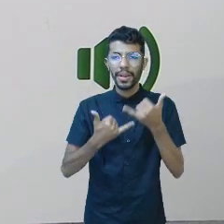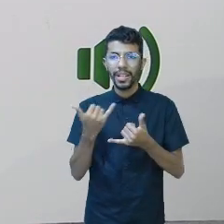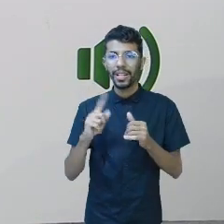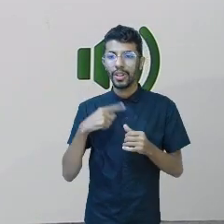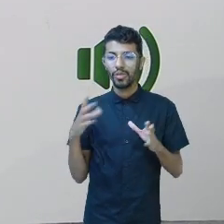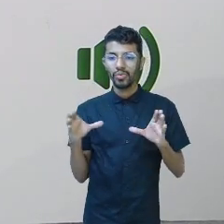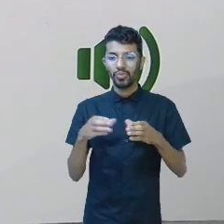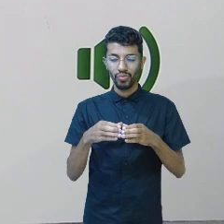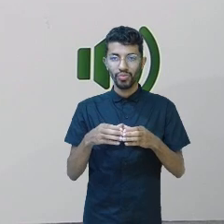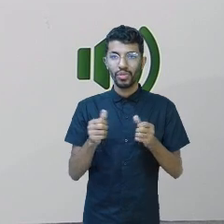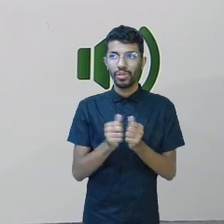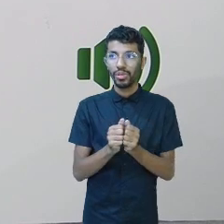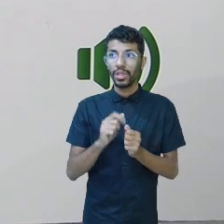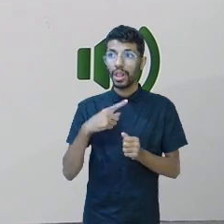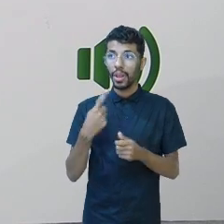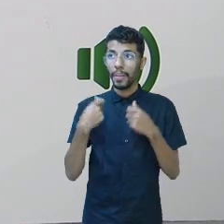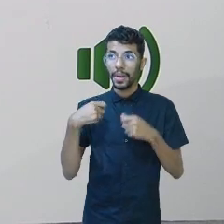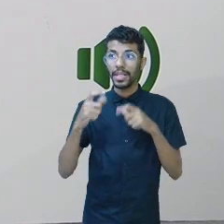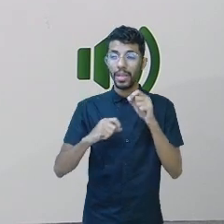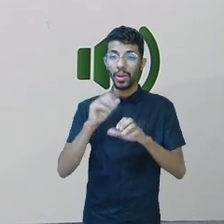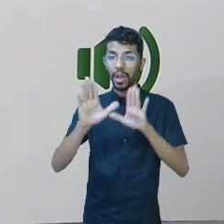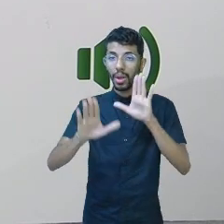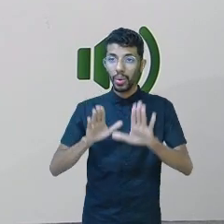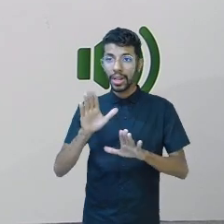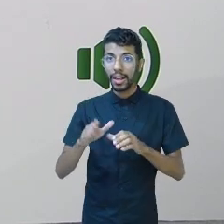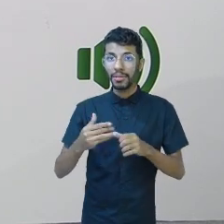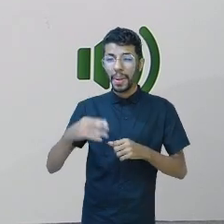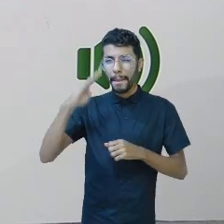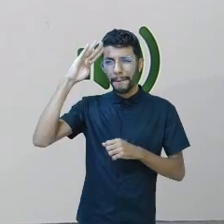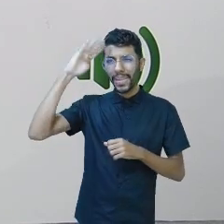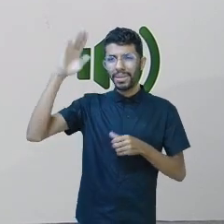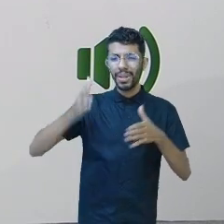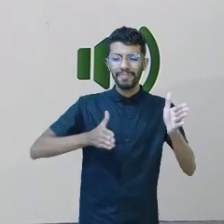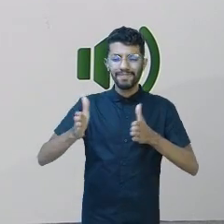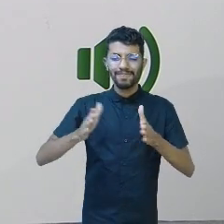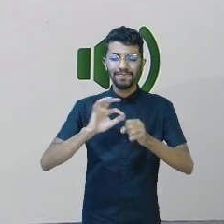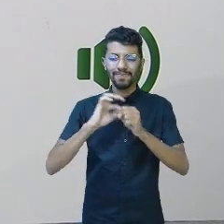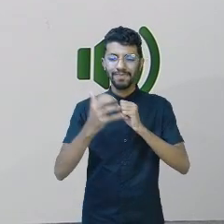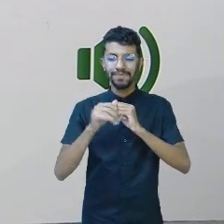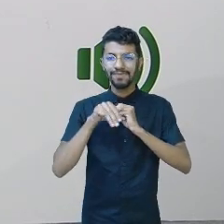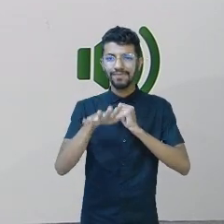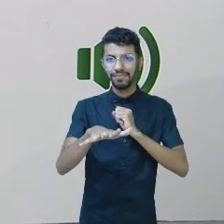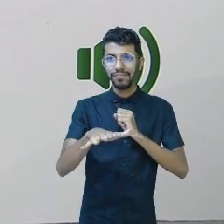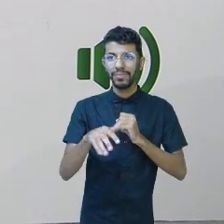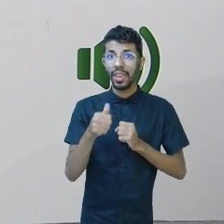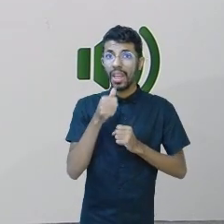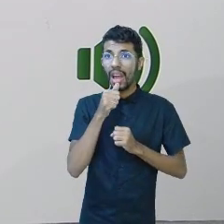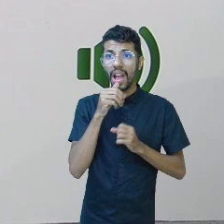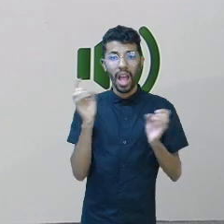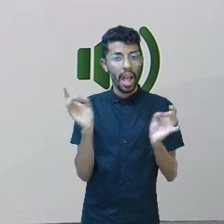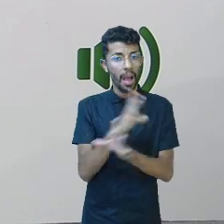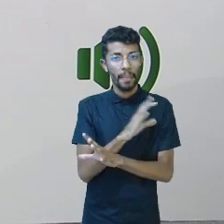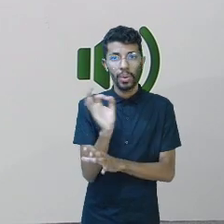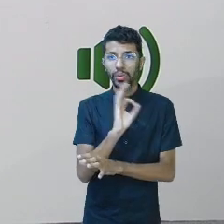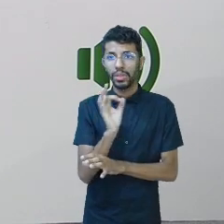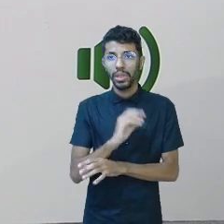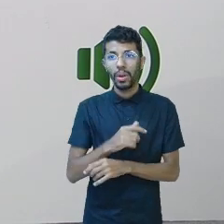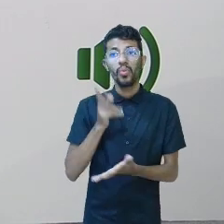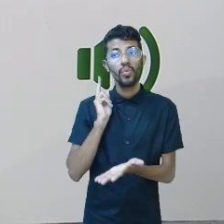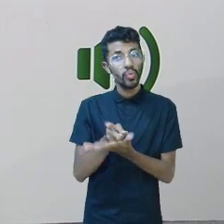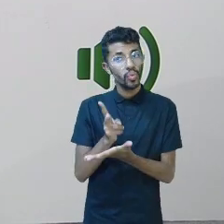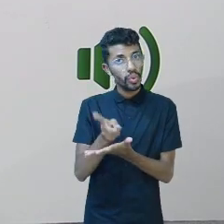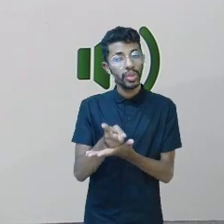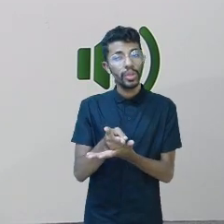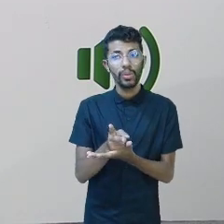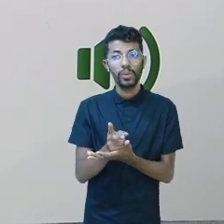a gente precisa tomar cuidados, principalmente durante esse período de pandemia, né? A pandemia não acabou, ela continua aí